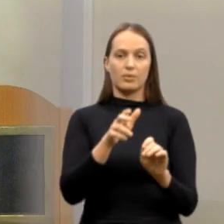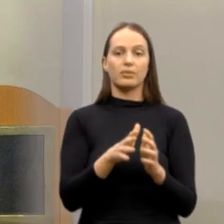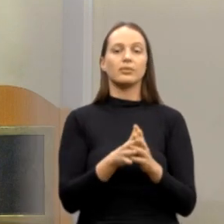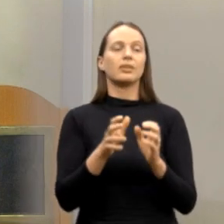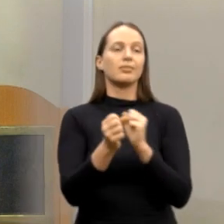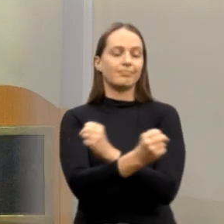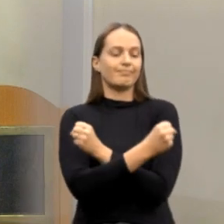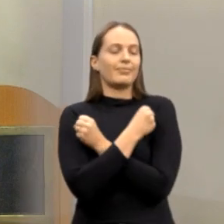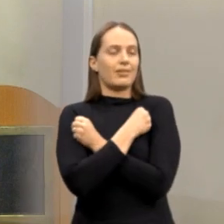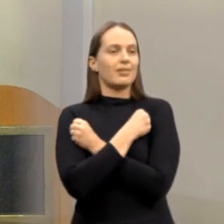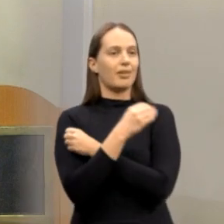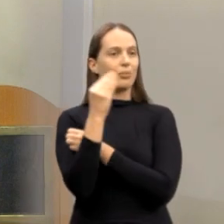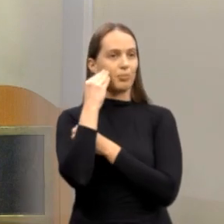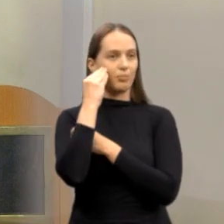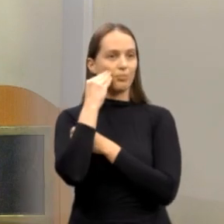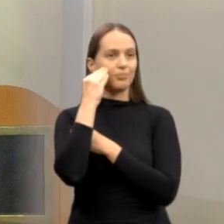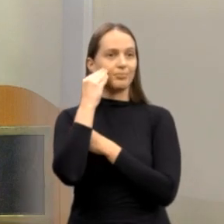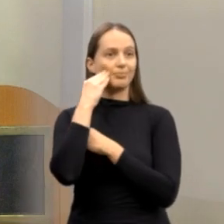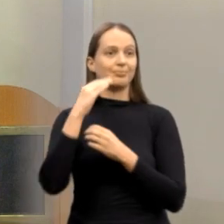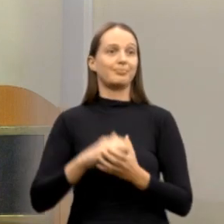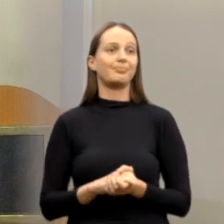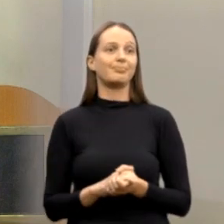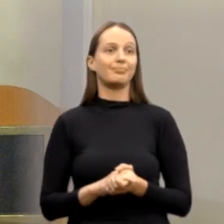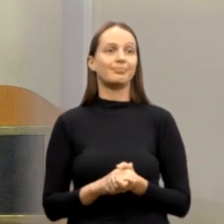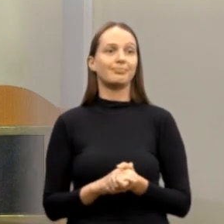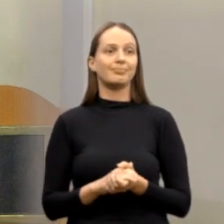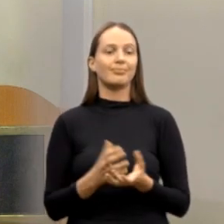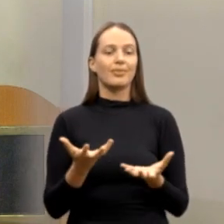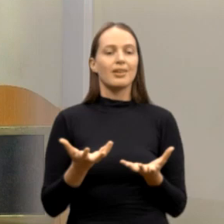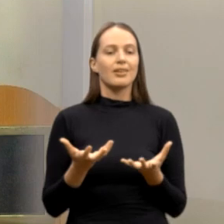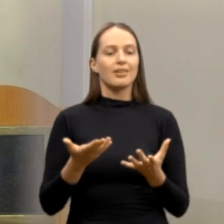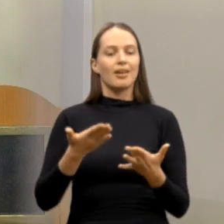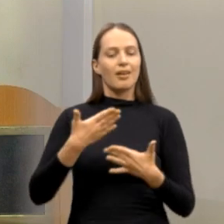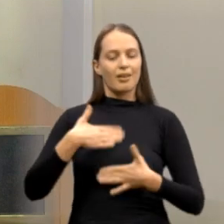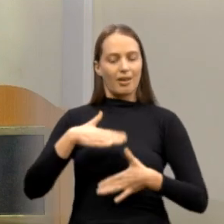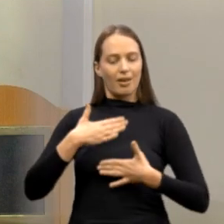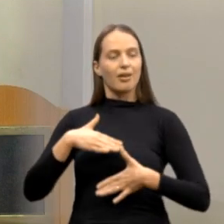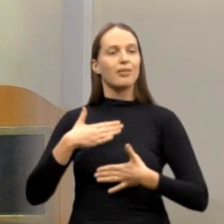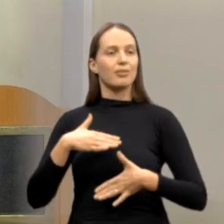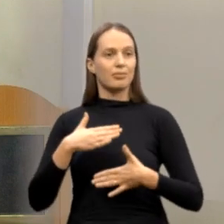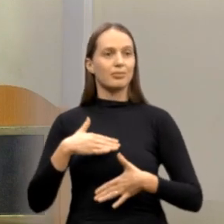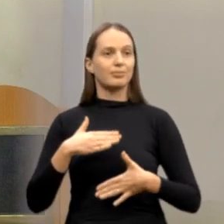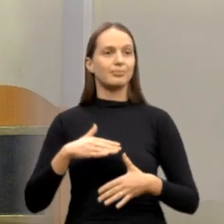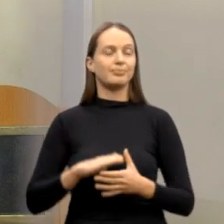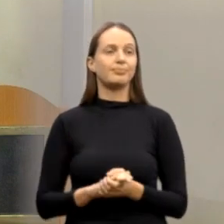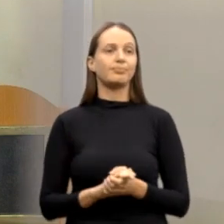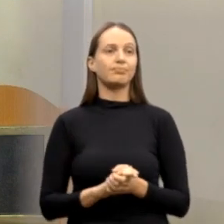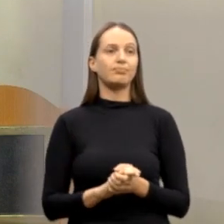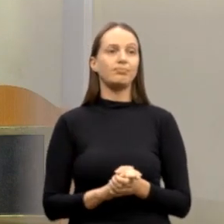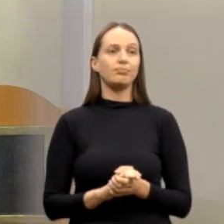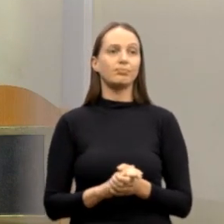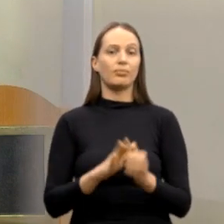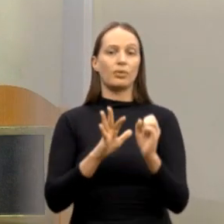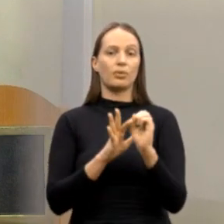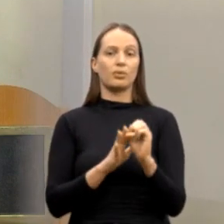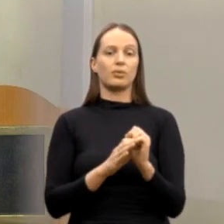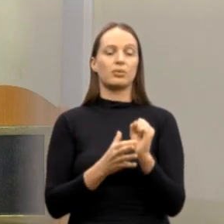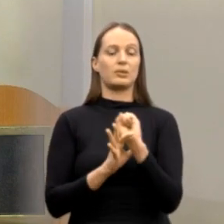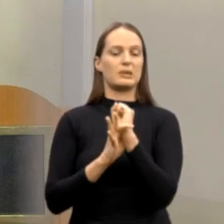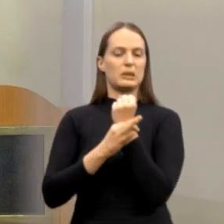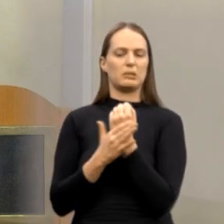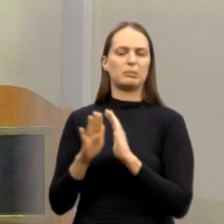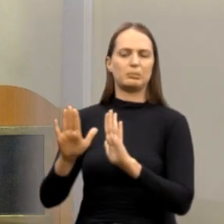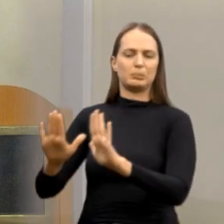abraçá-lo era assim que ele fazia quando queria pacificar as coisas o segurança o repele deve ter falado